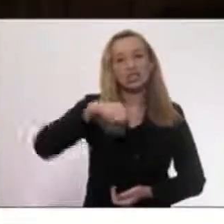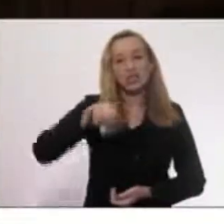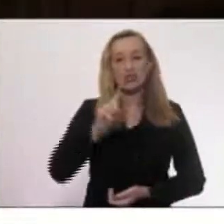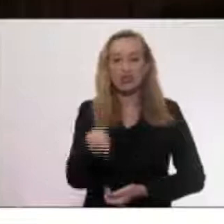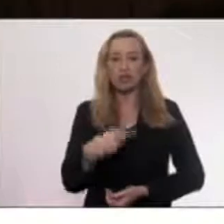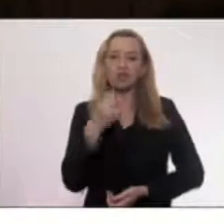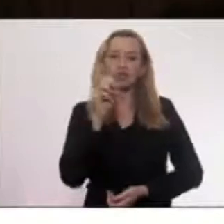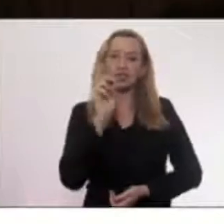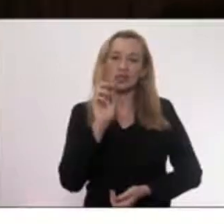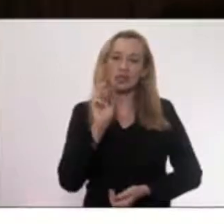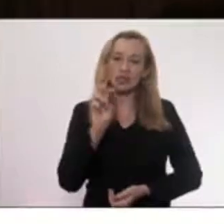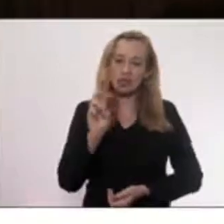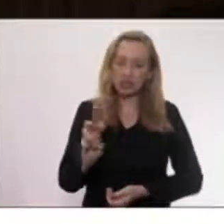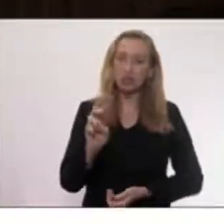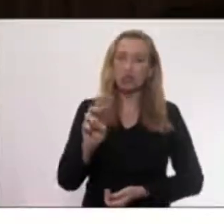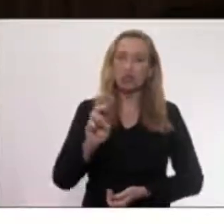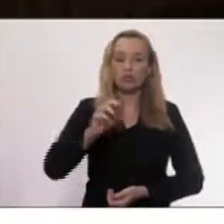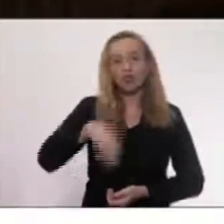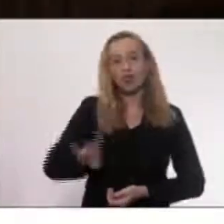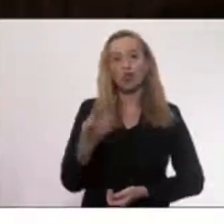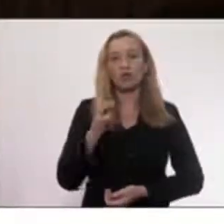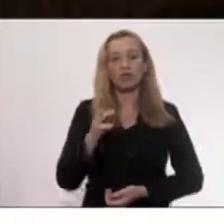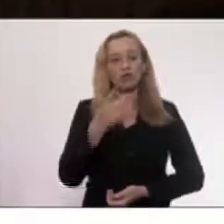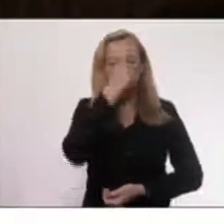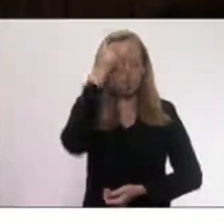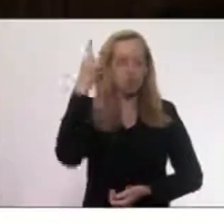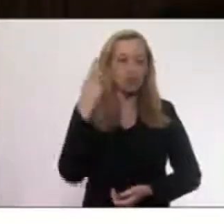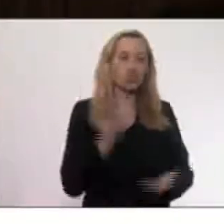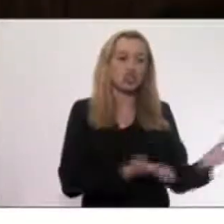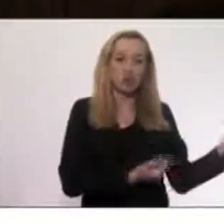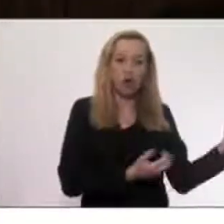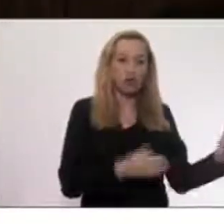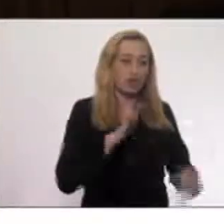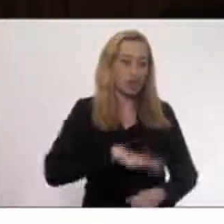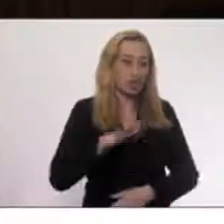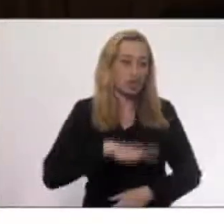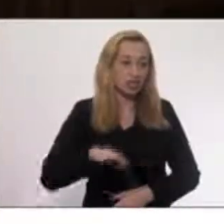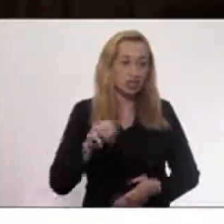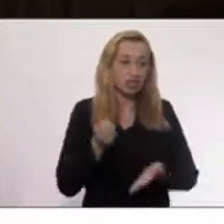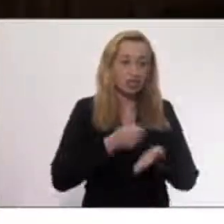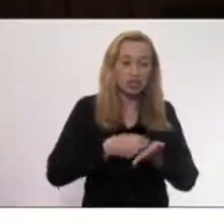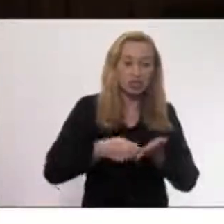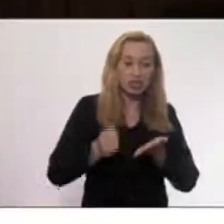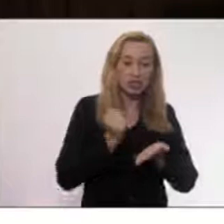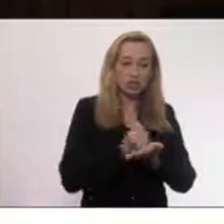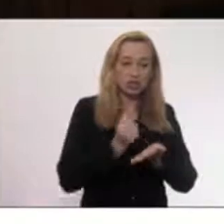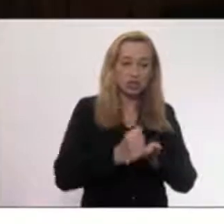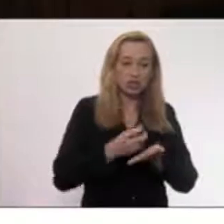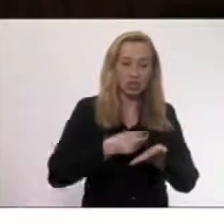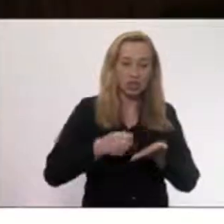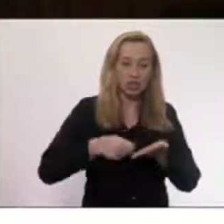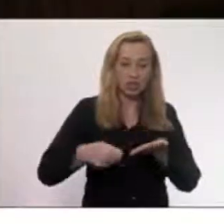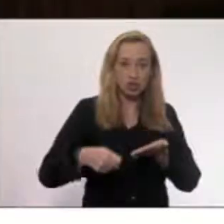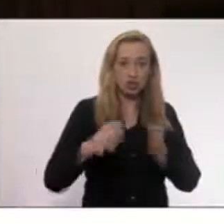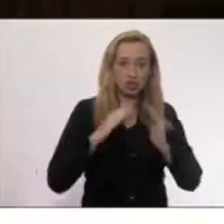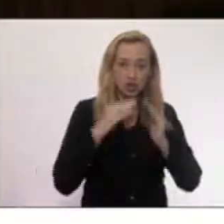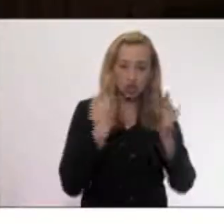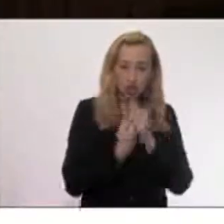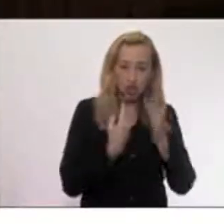39,5 milhões de pessoas, de jovens, crianças, estão matriculados nas nossas escolas públicas ao redor do